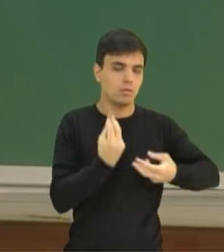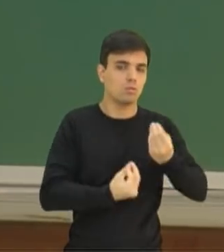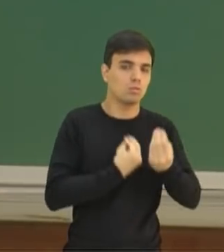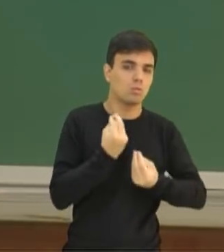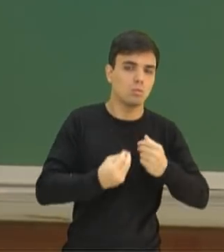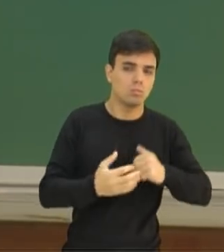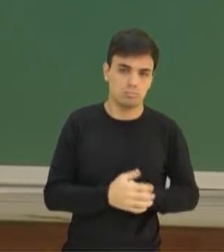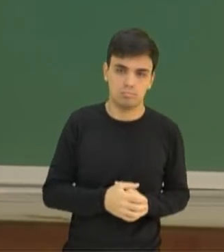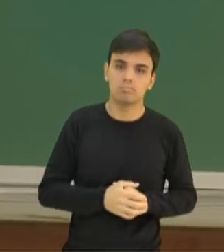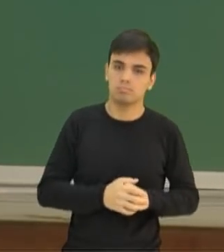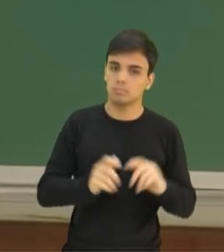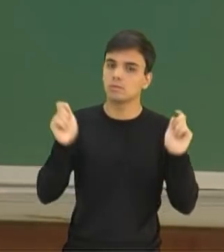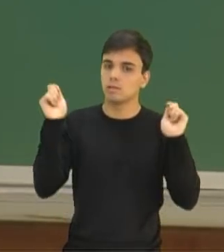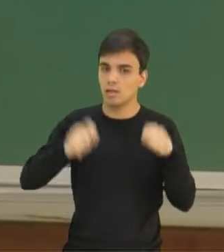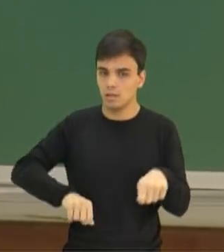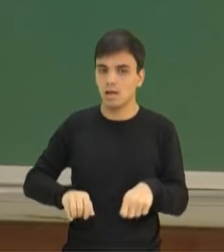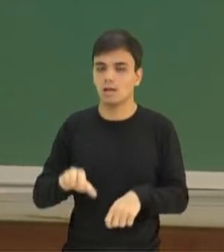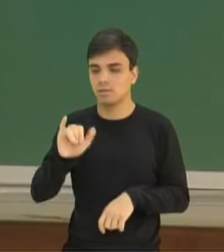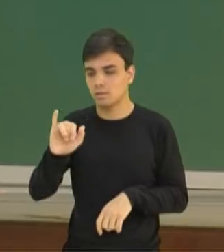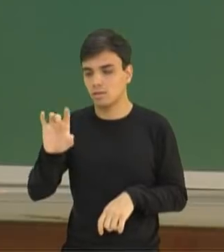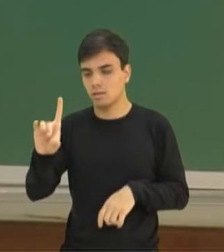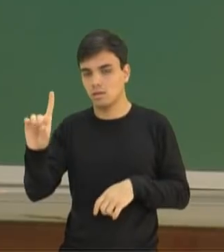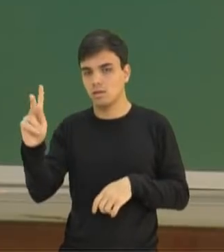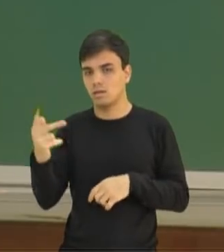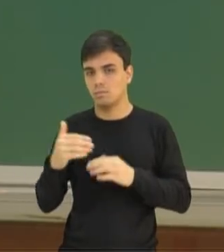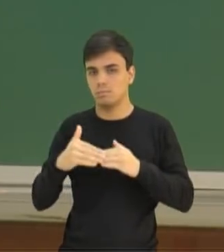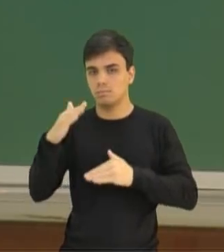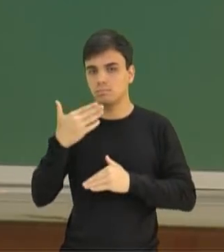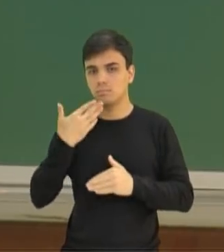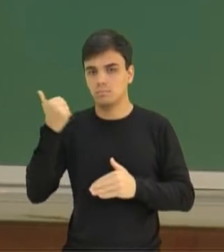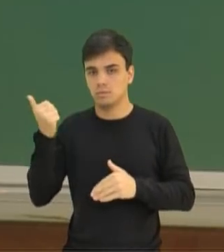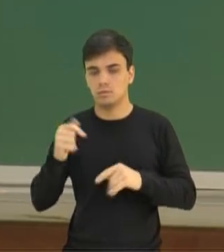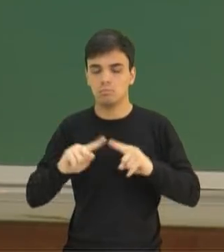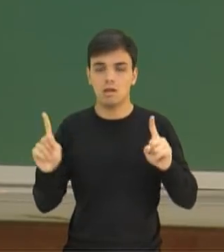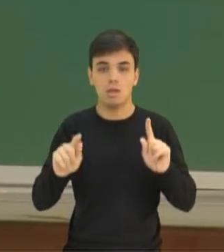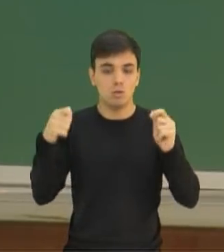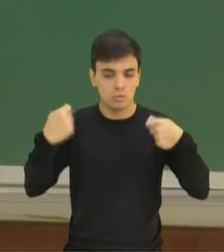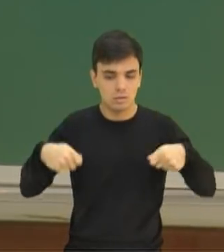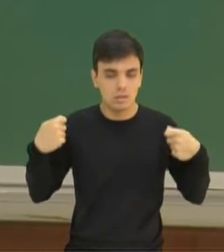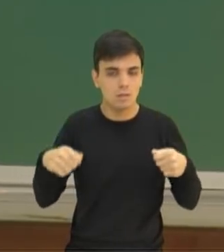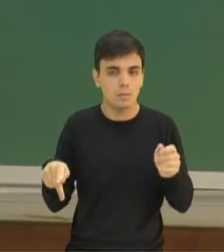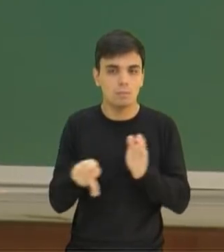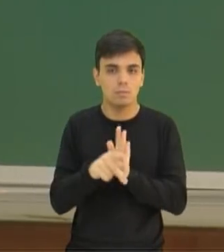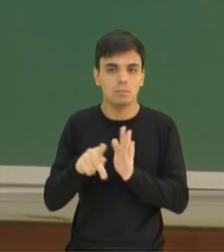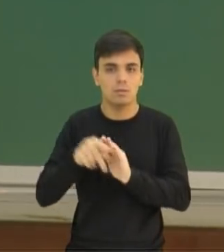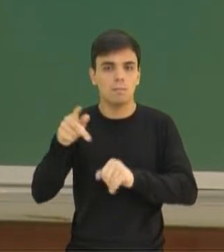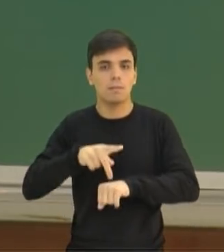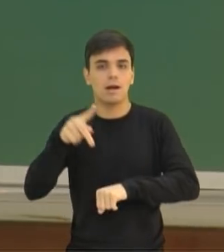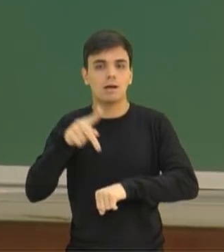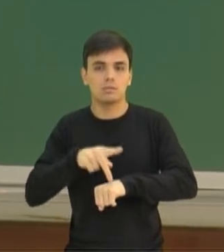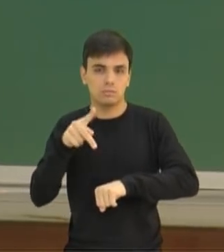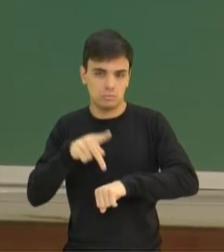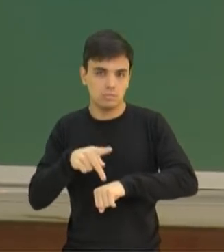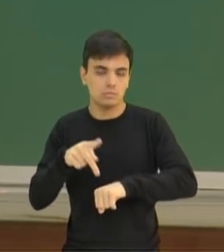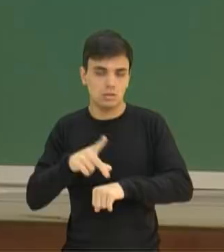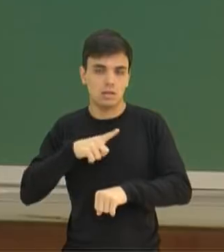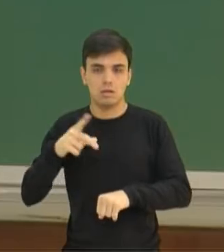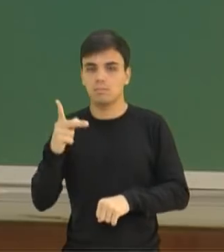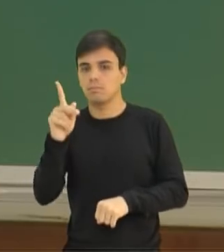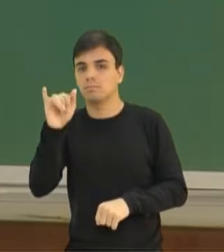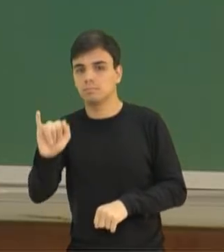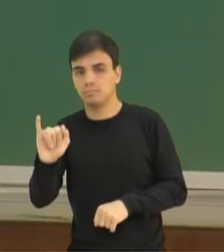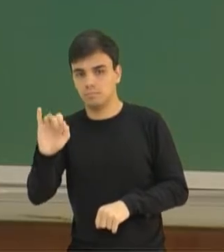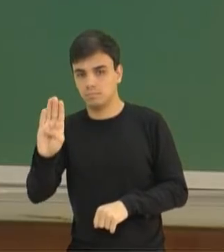vida, aí a gente vai ter ali um IDH mais elevado. Só que não necessariamente países que têm PIB elevado